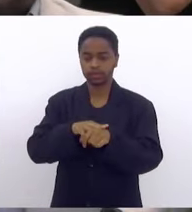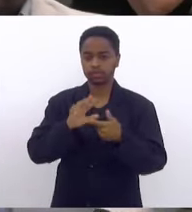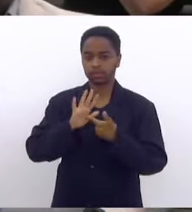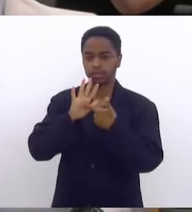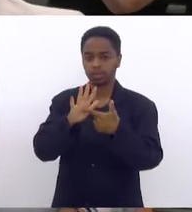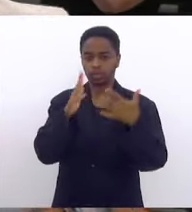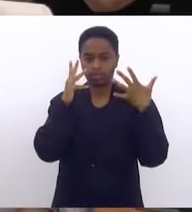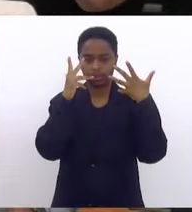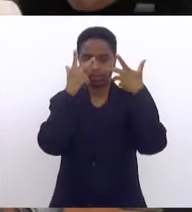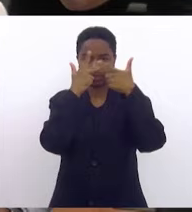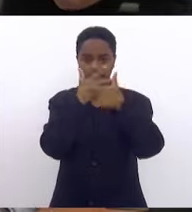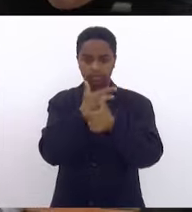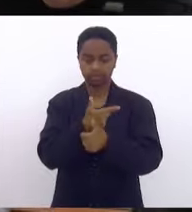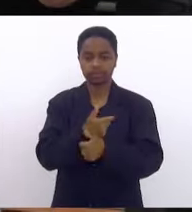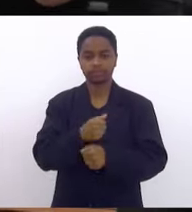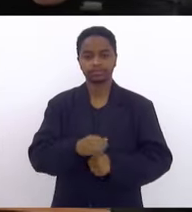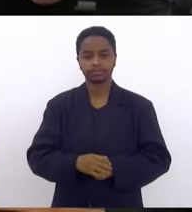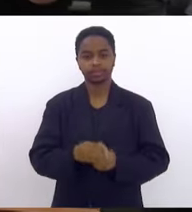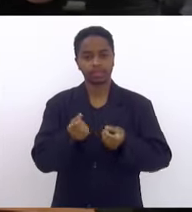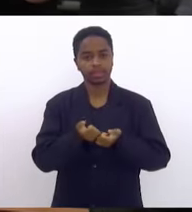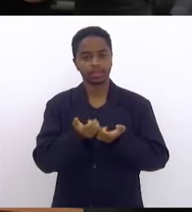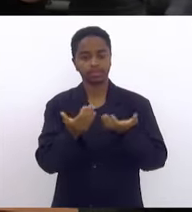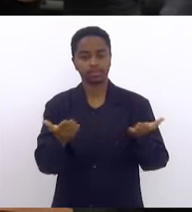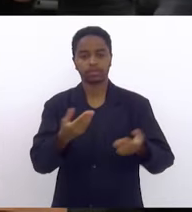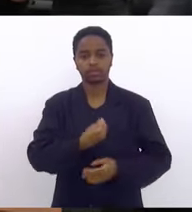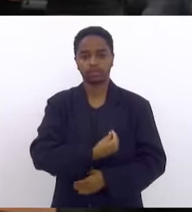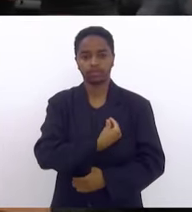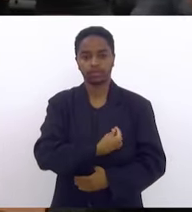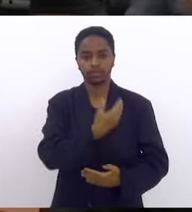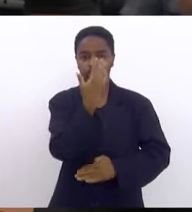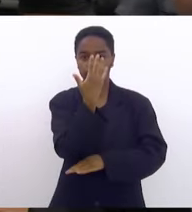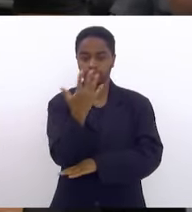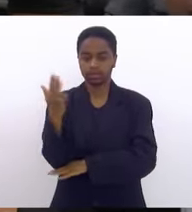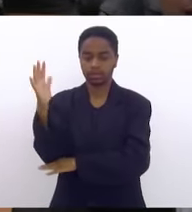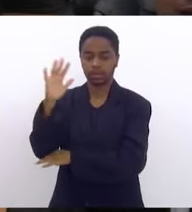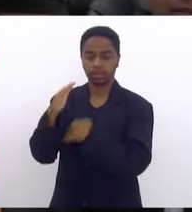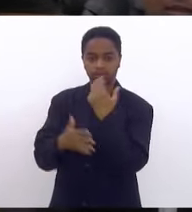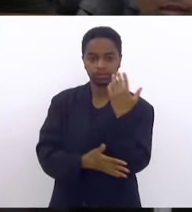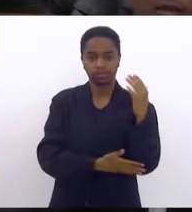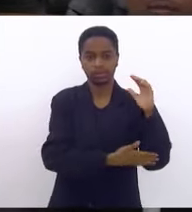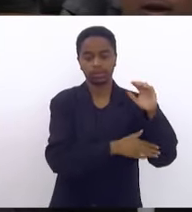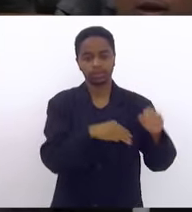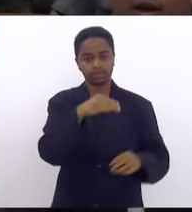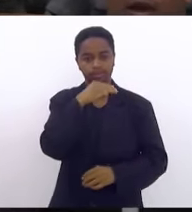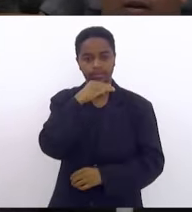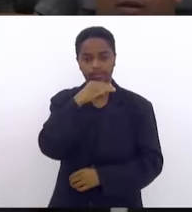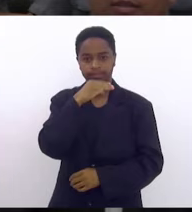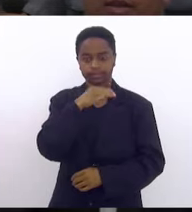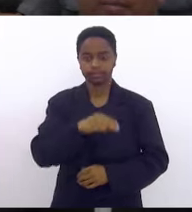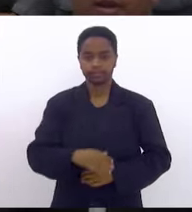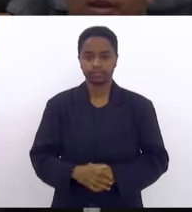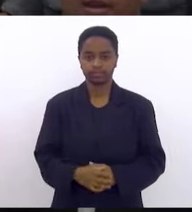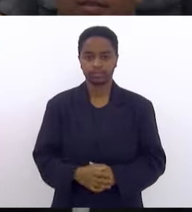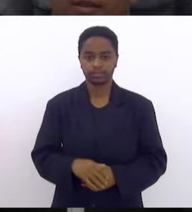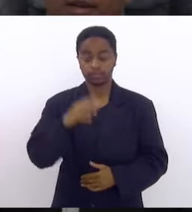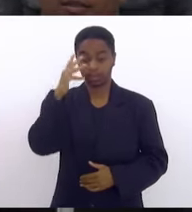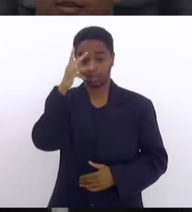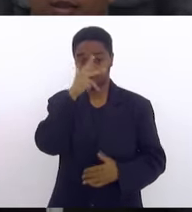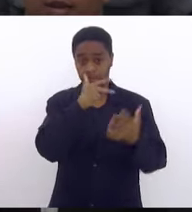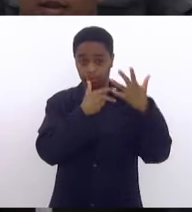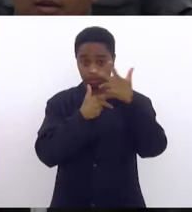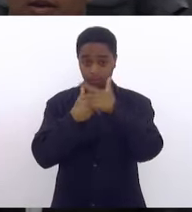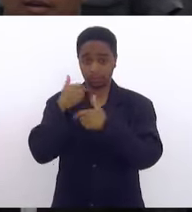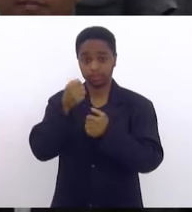te deu a vida, a natureza, Mangaratiba. Quanta beleza